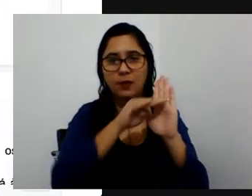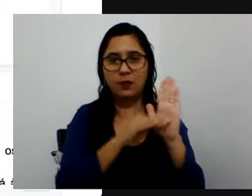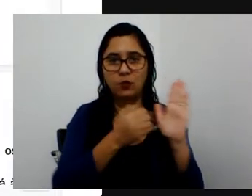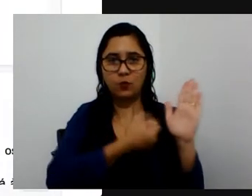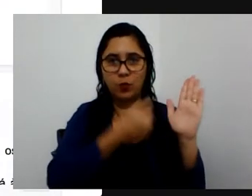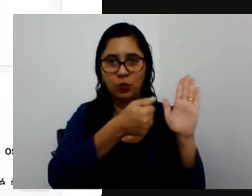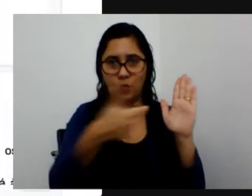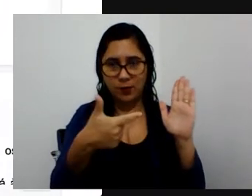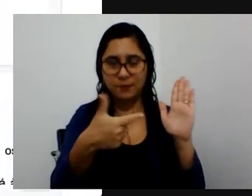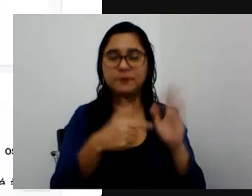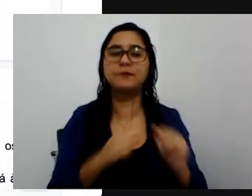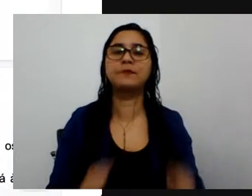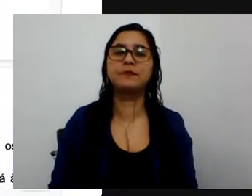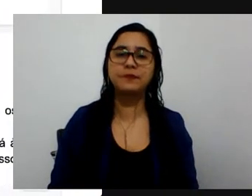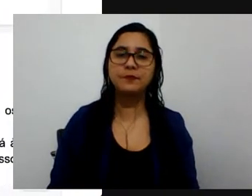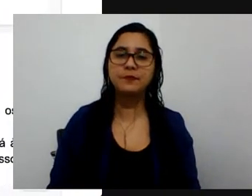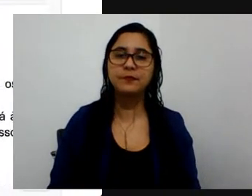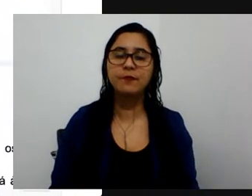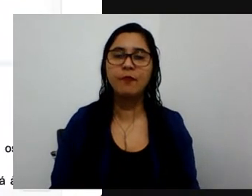documento.